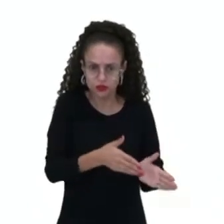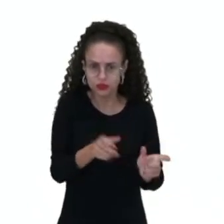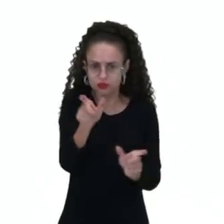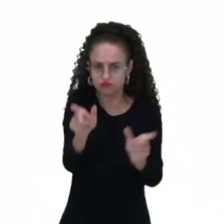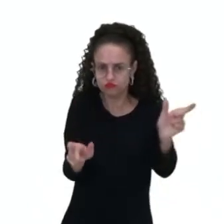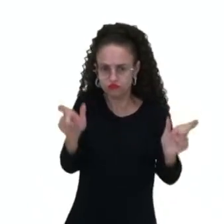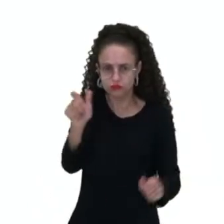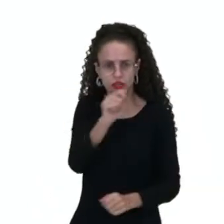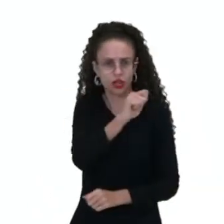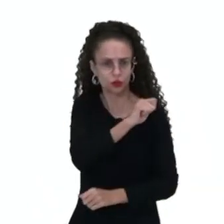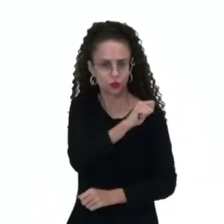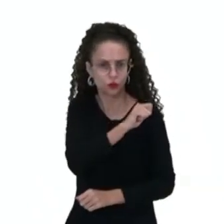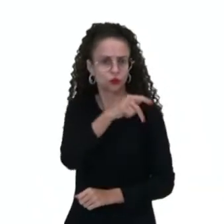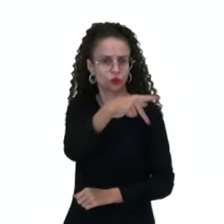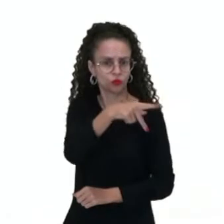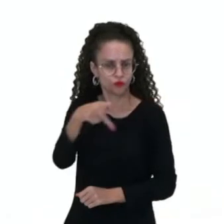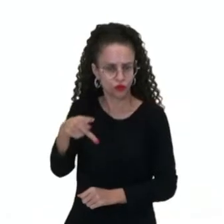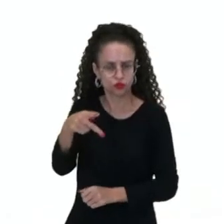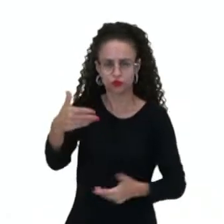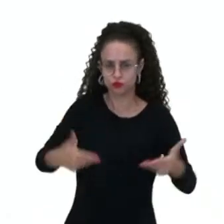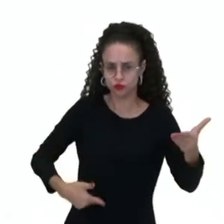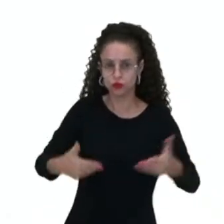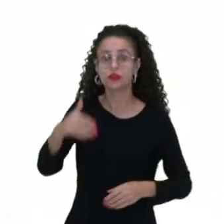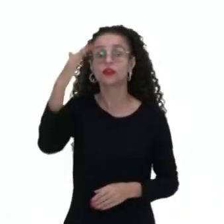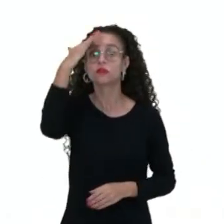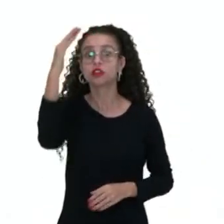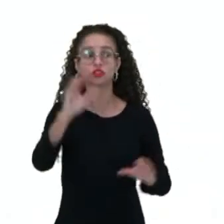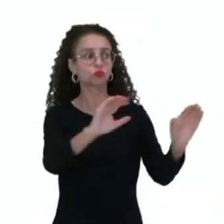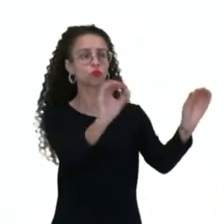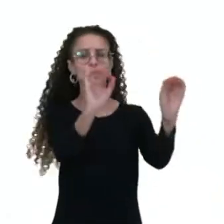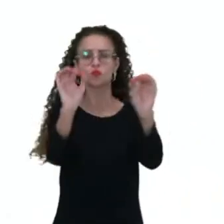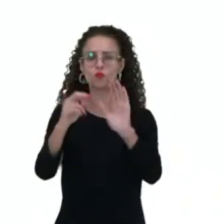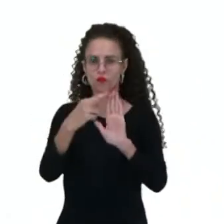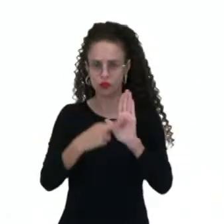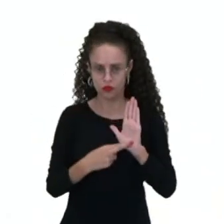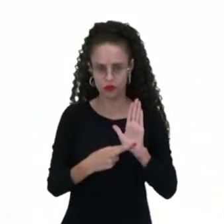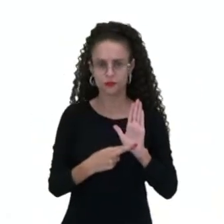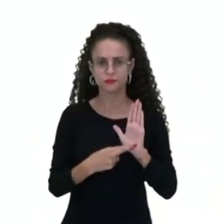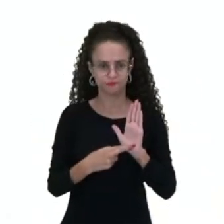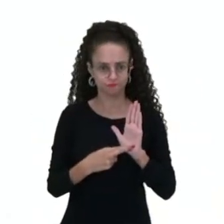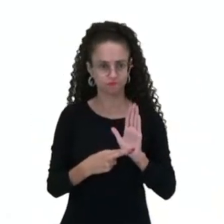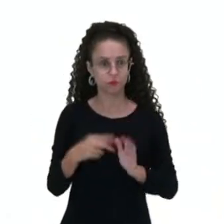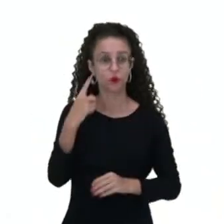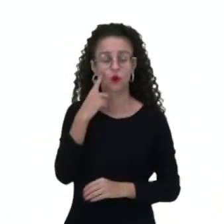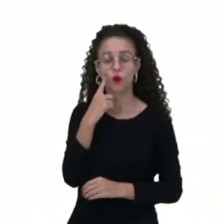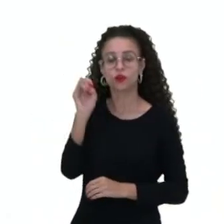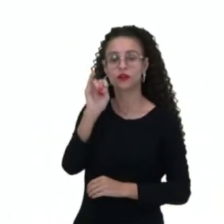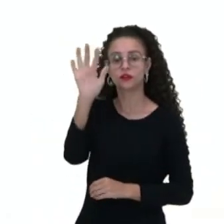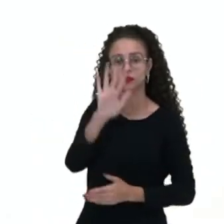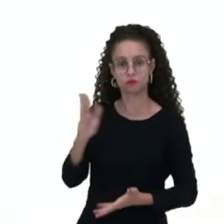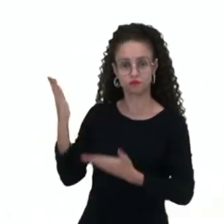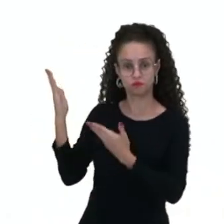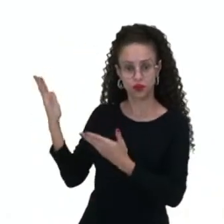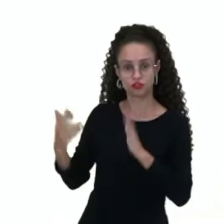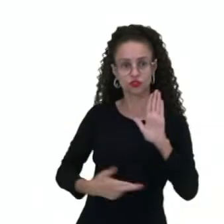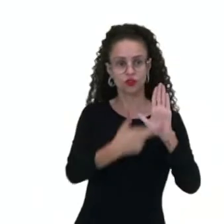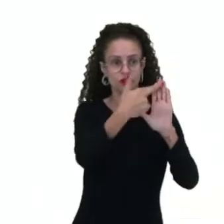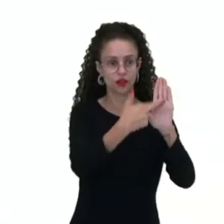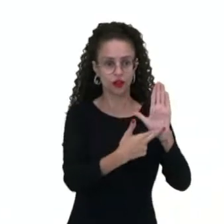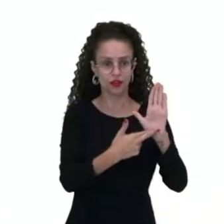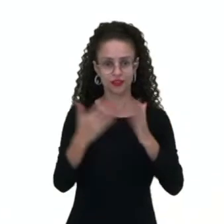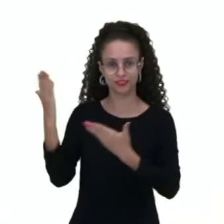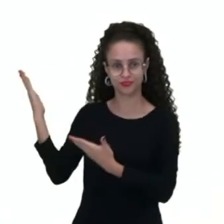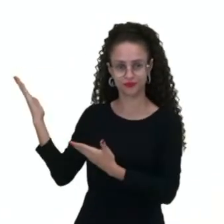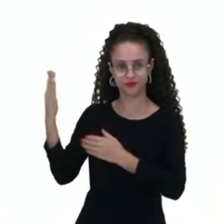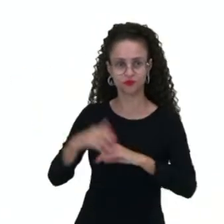professores, funcionários? Já imaginou como seriam sem elas? Imagem representando uma sequência de regras em inglês, escrito